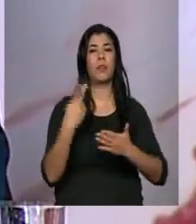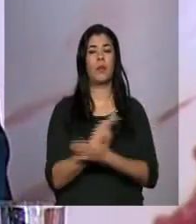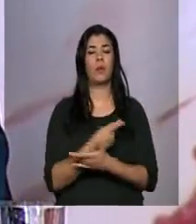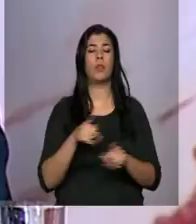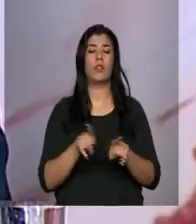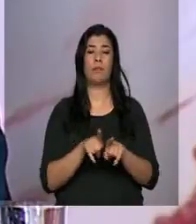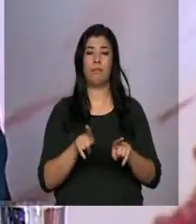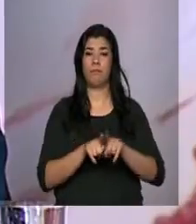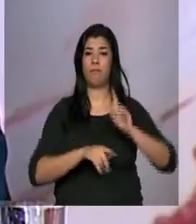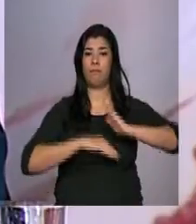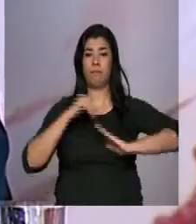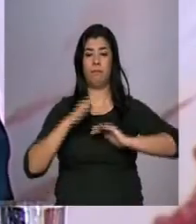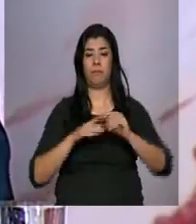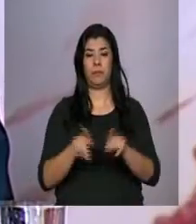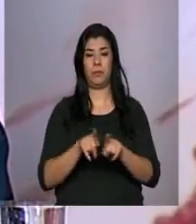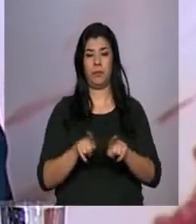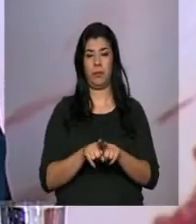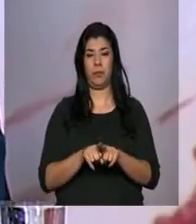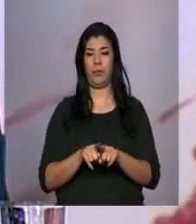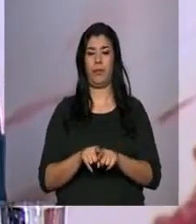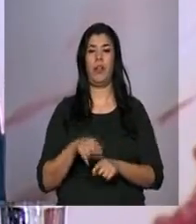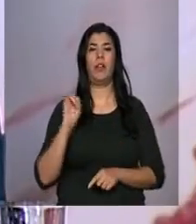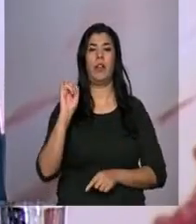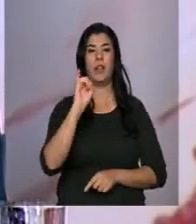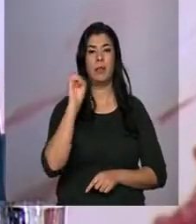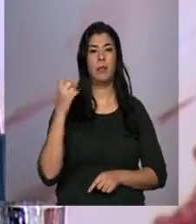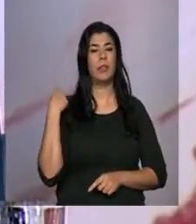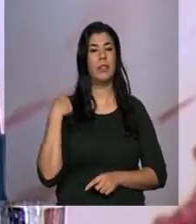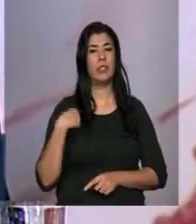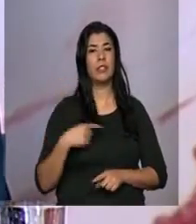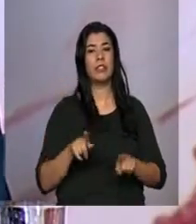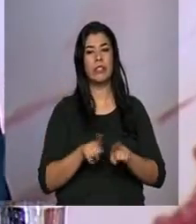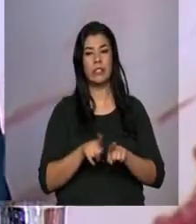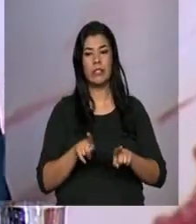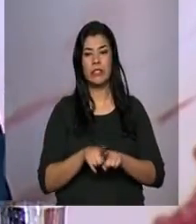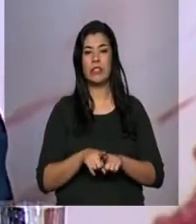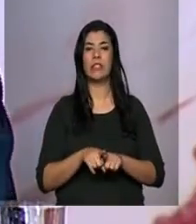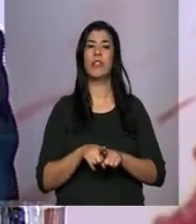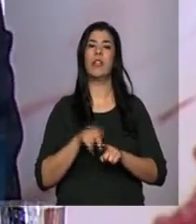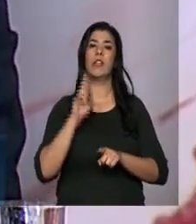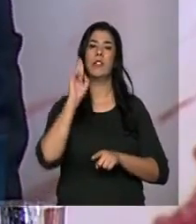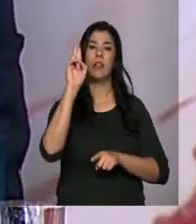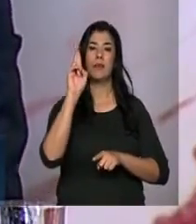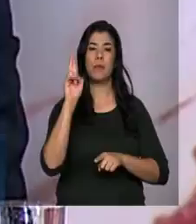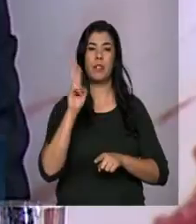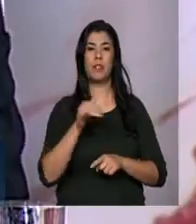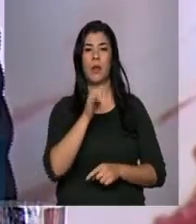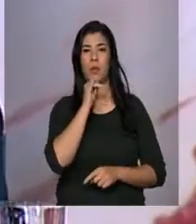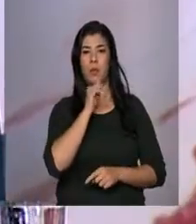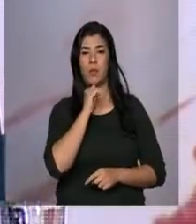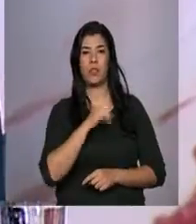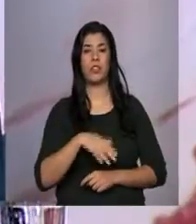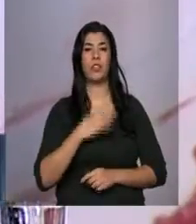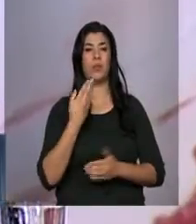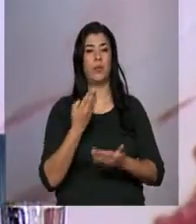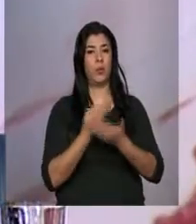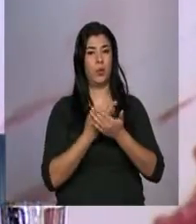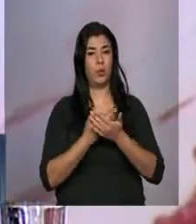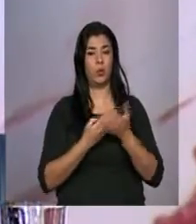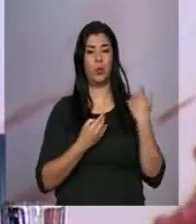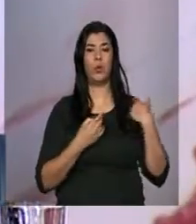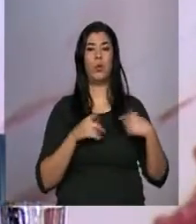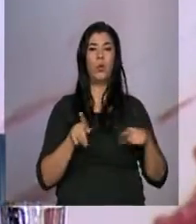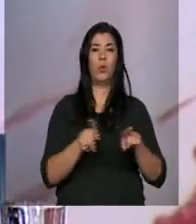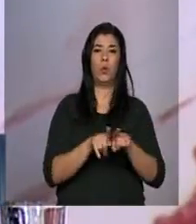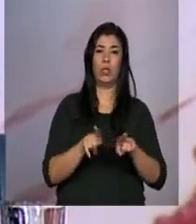acompanha. E também tem uma fase muito importante. Nós fizemos um estudo, o João está falando aqui do hospital,